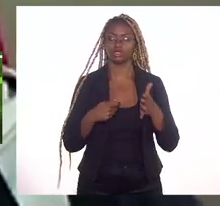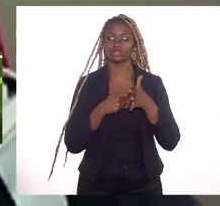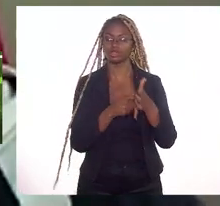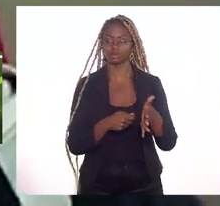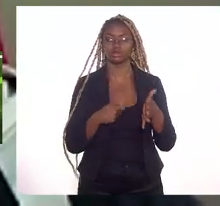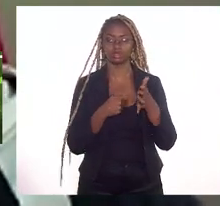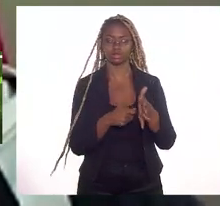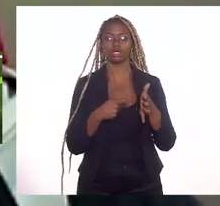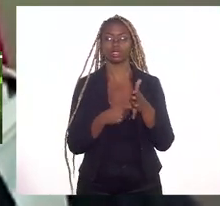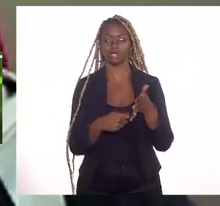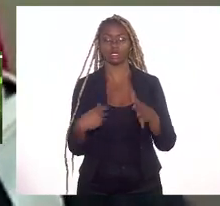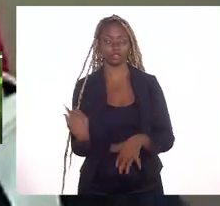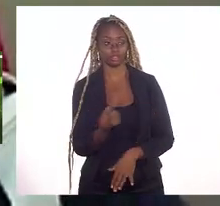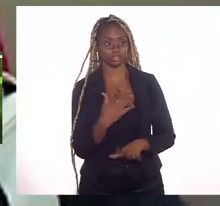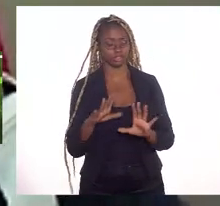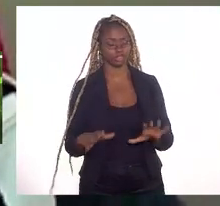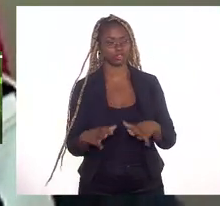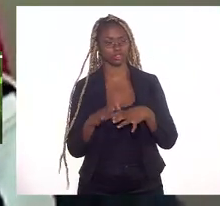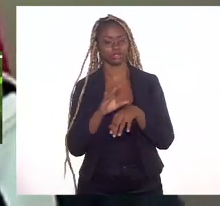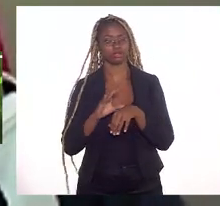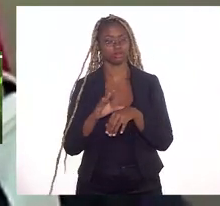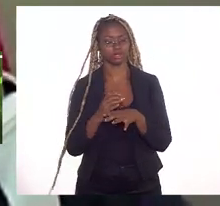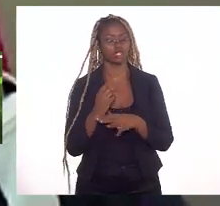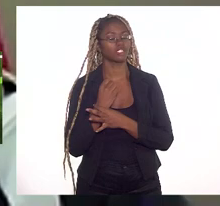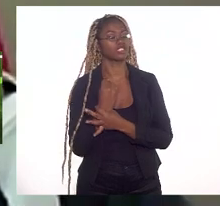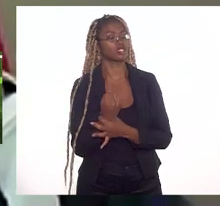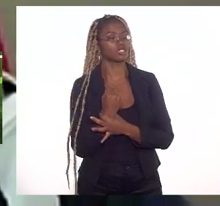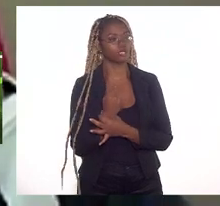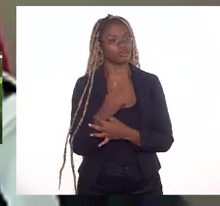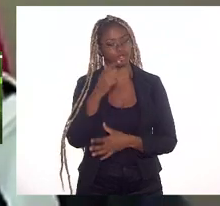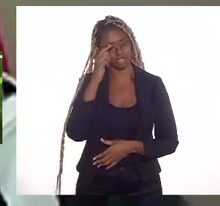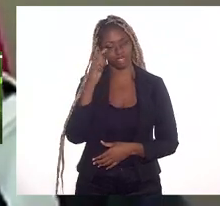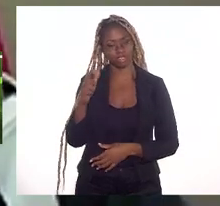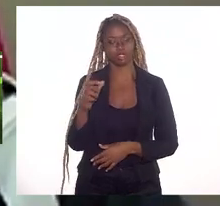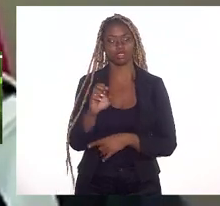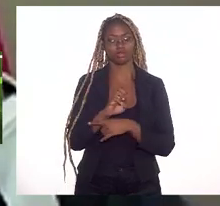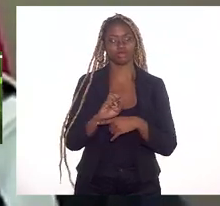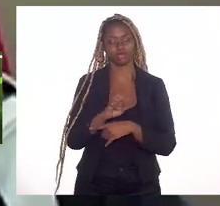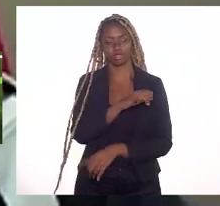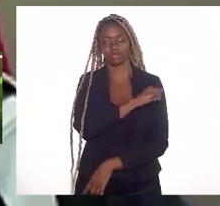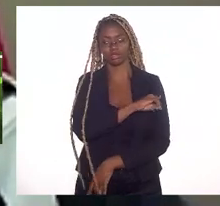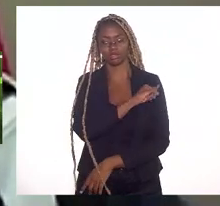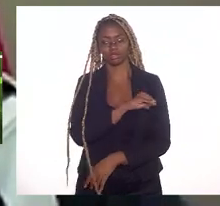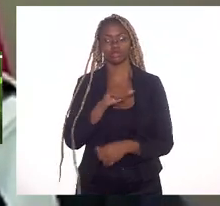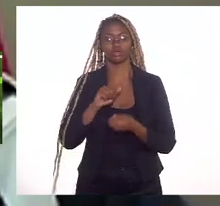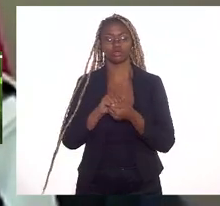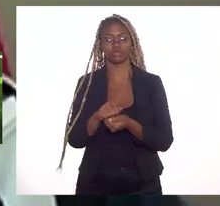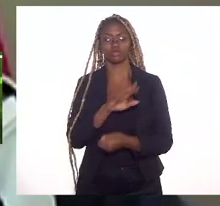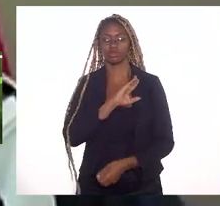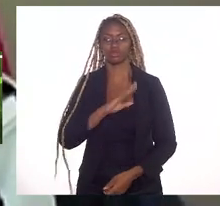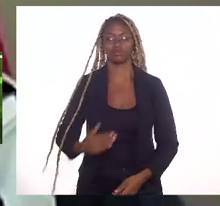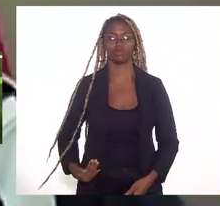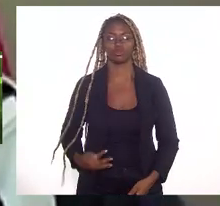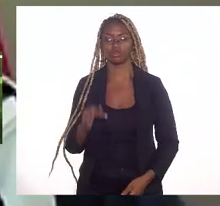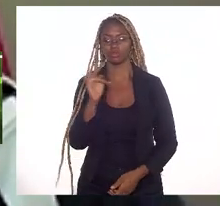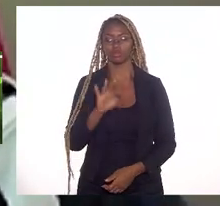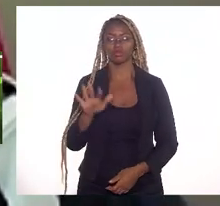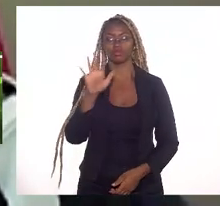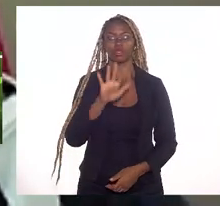a comissão possa ser a defensora dos interesses do Estado do Rio de Janeiro junto ao governo federal, tá